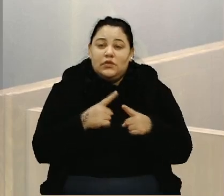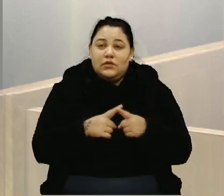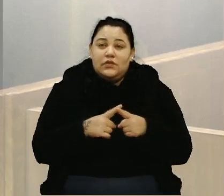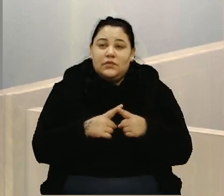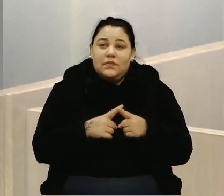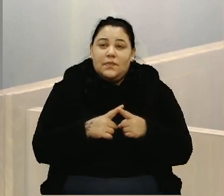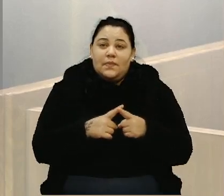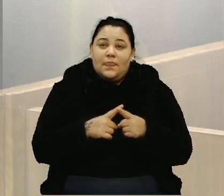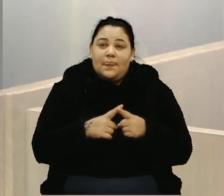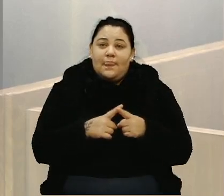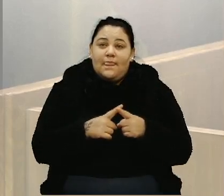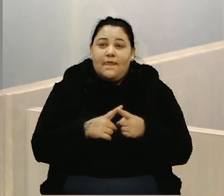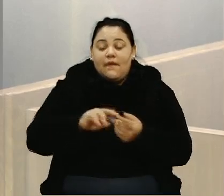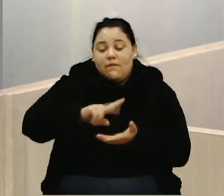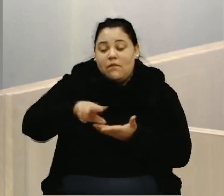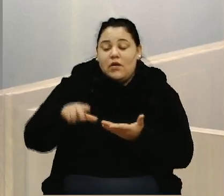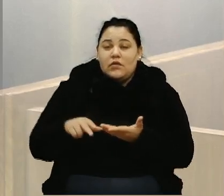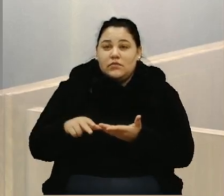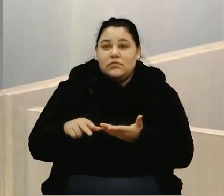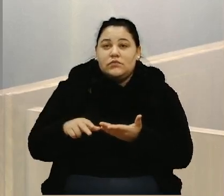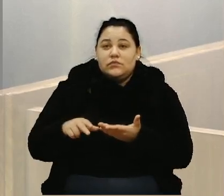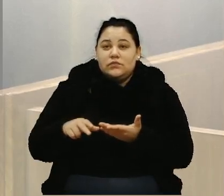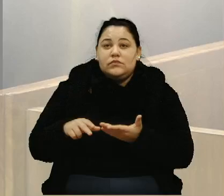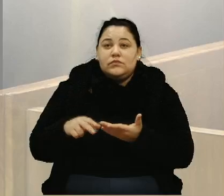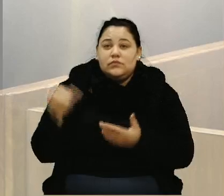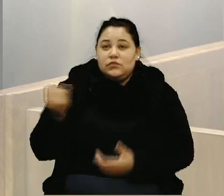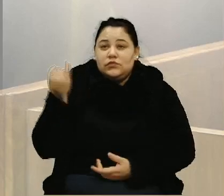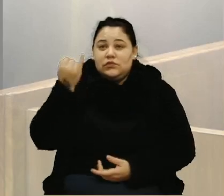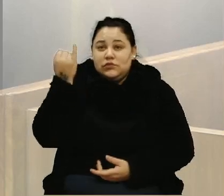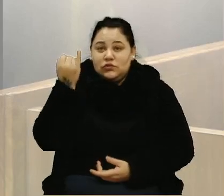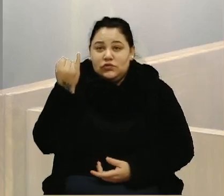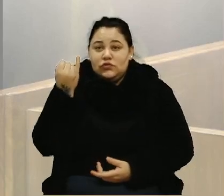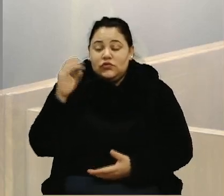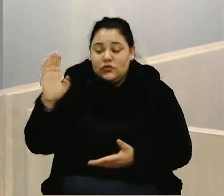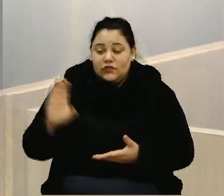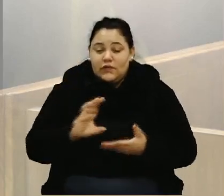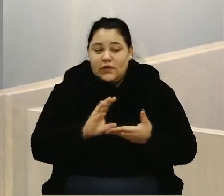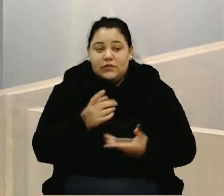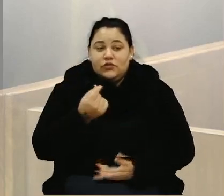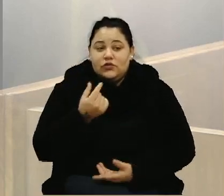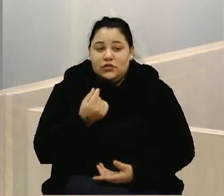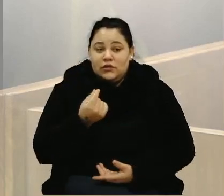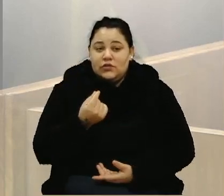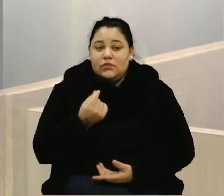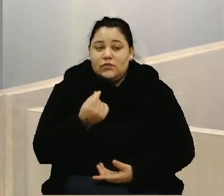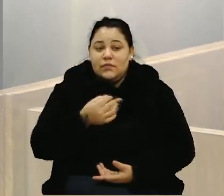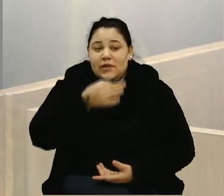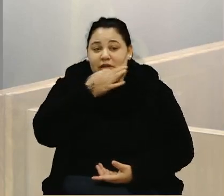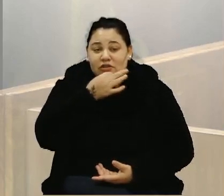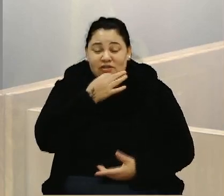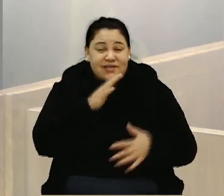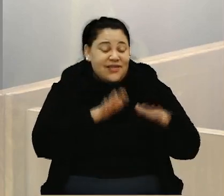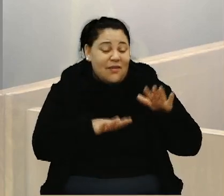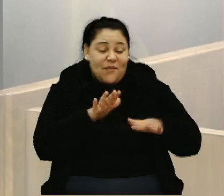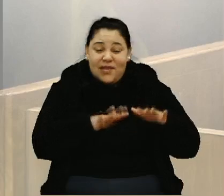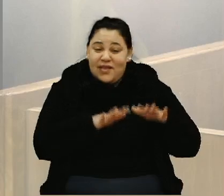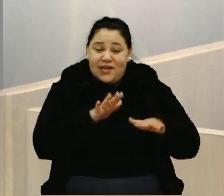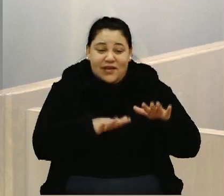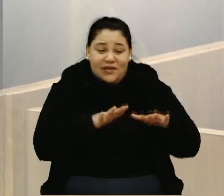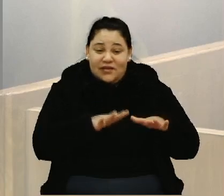diversas notícias importantes de recursos para o município de Caxias do Sul, independente da questão de